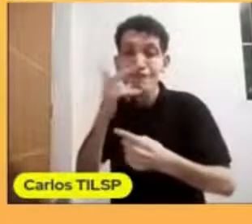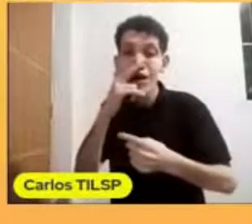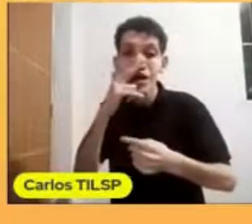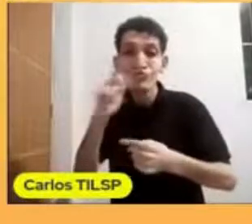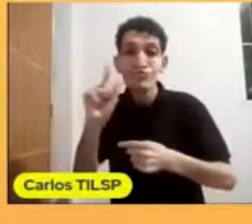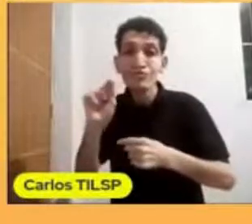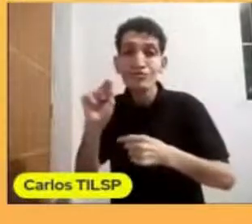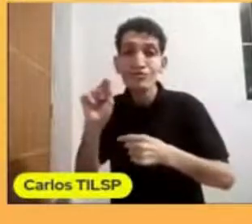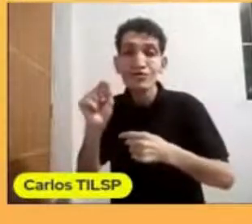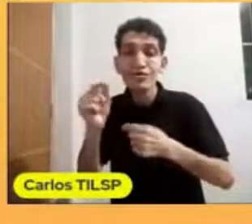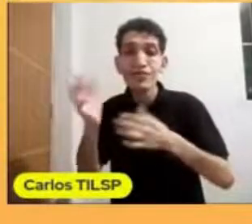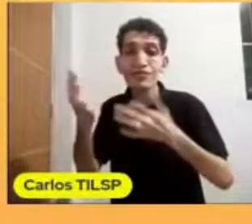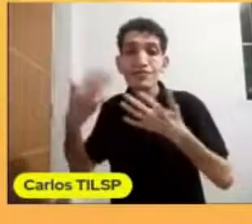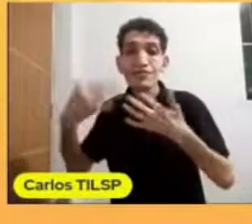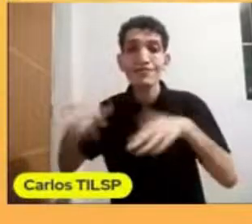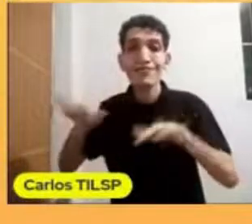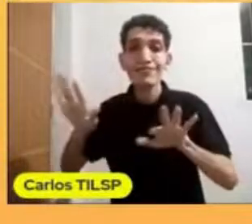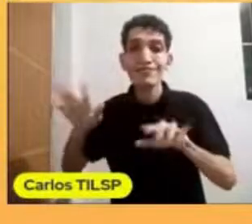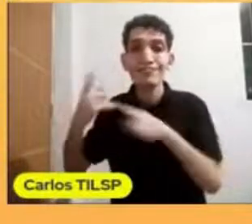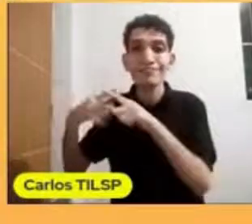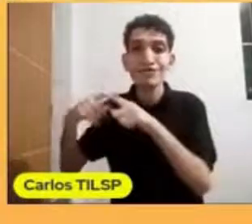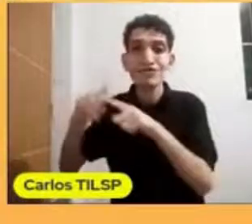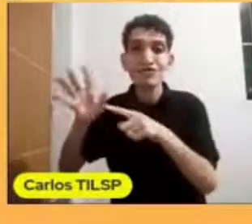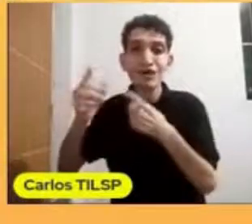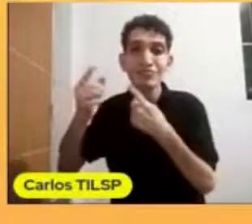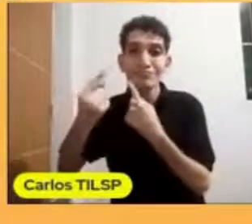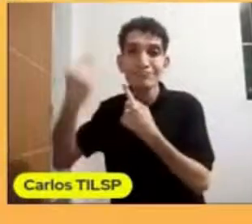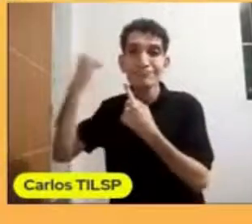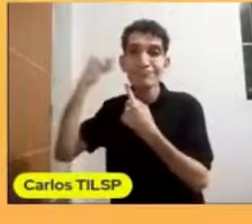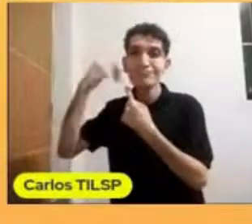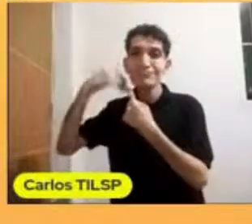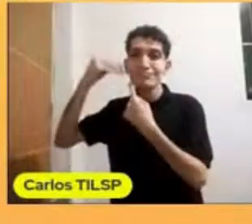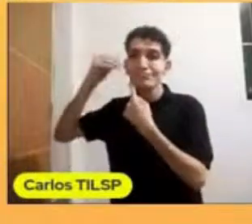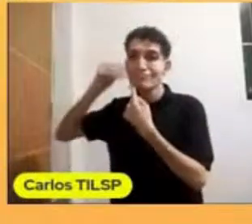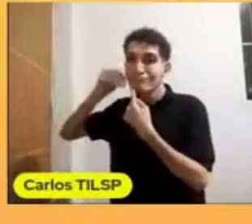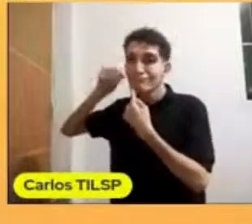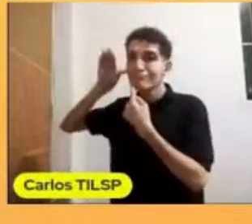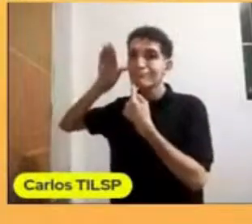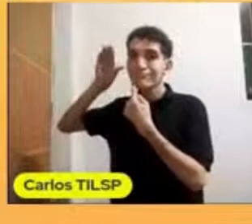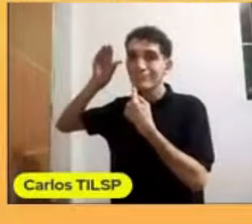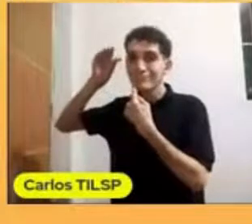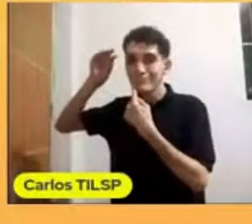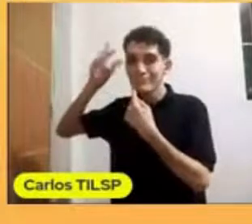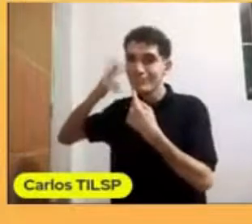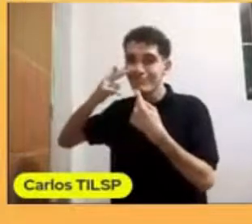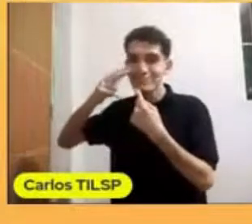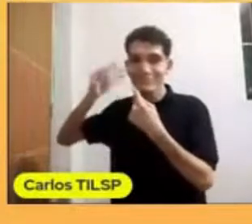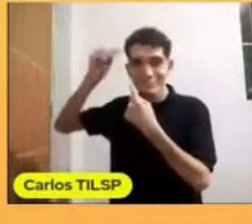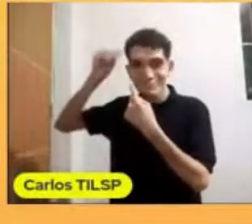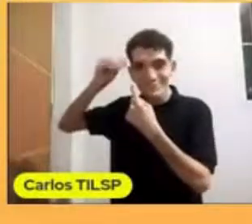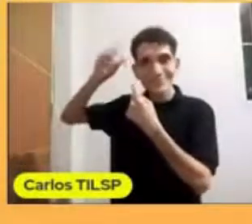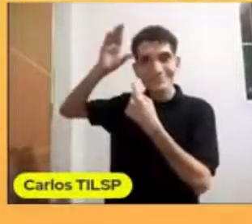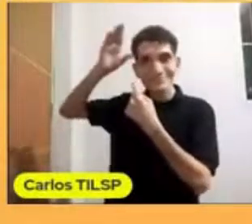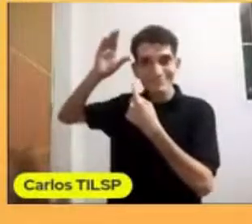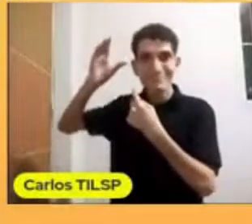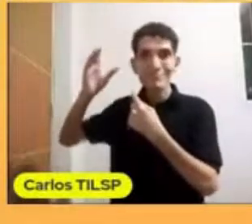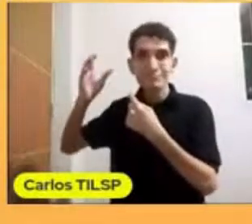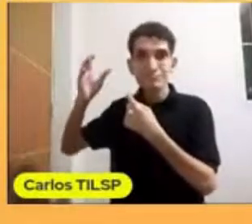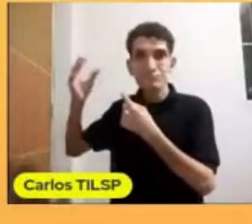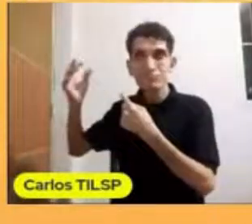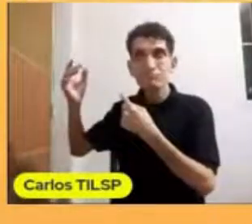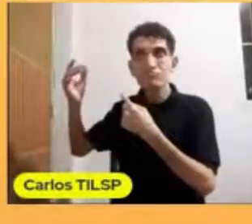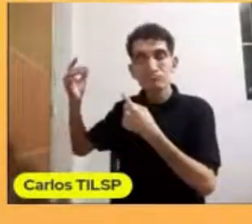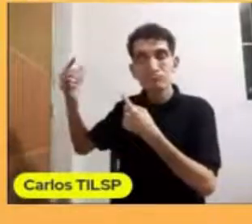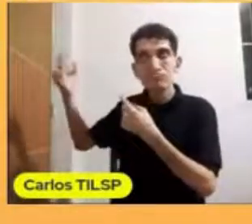em decorrência desse conhecimento que eu tenho. É claro que eu digo que a melhor forma da gente aprender